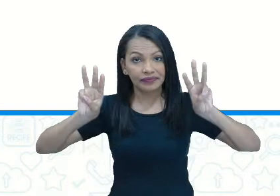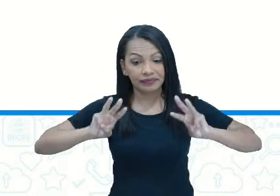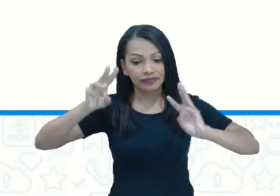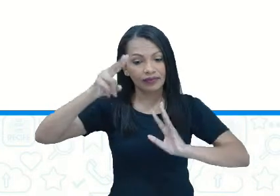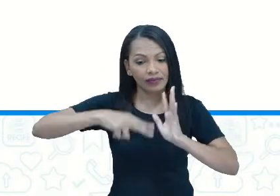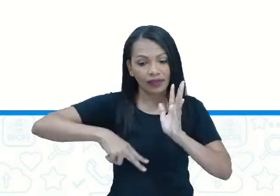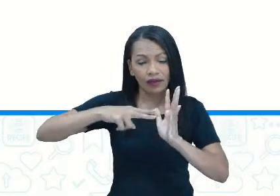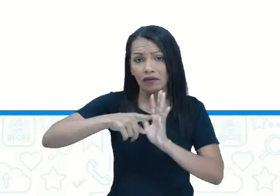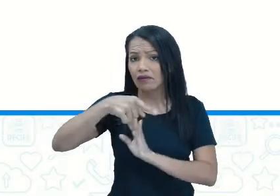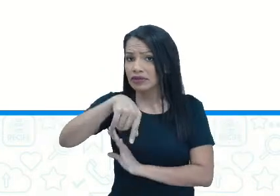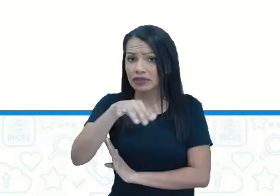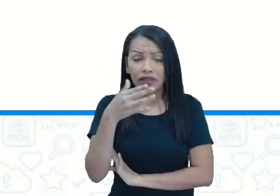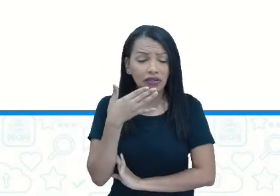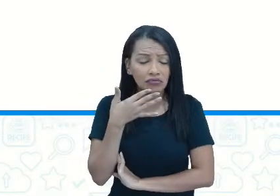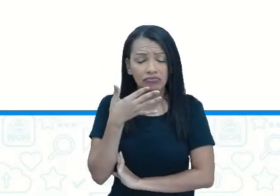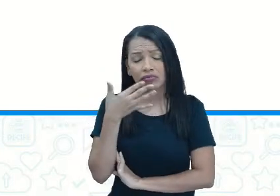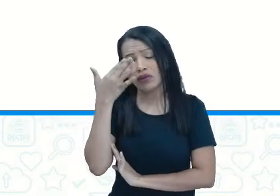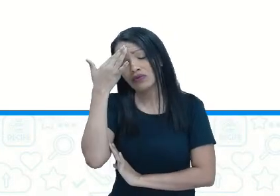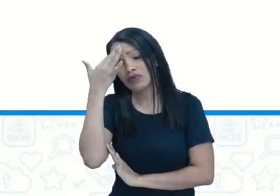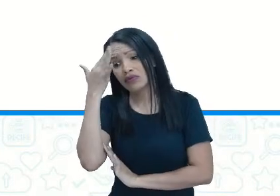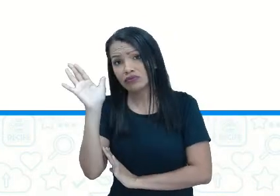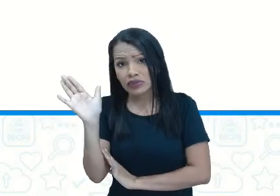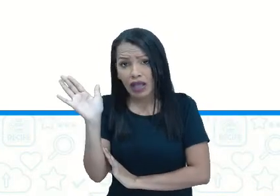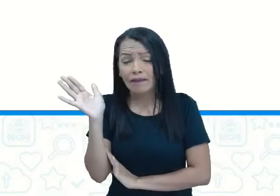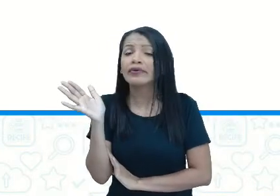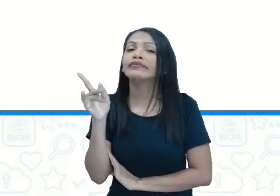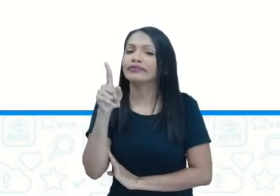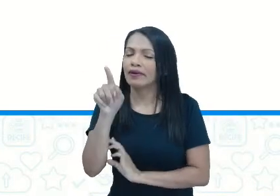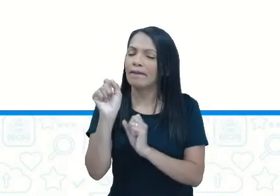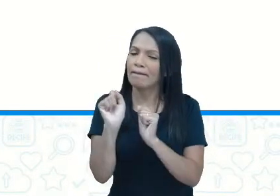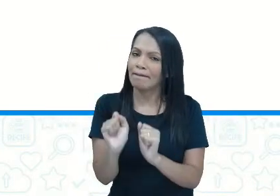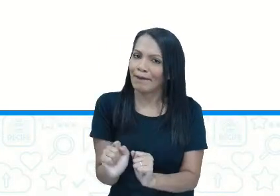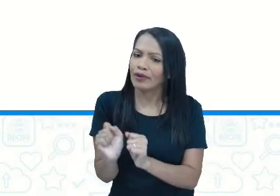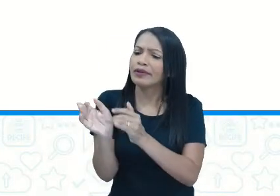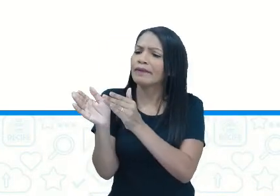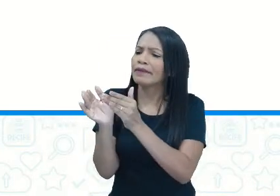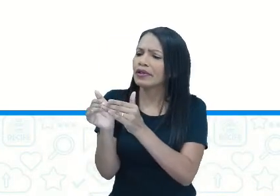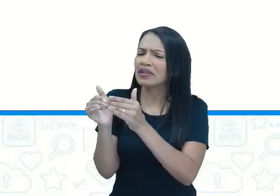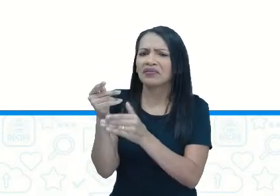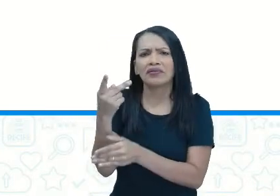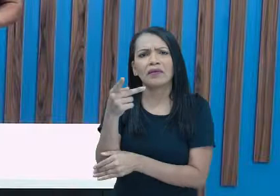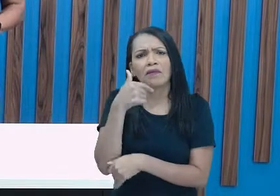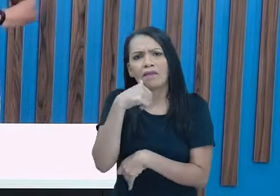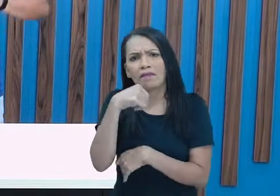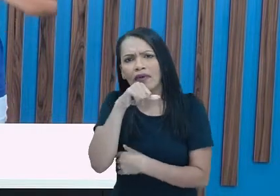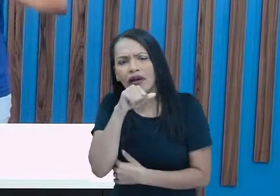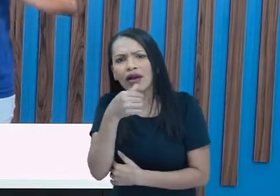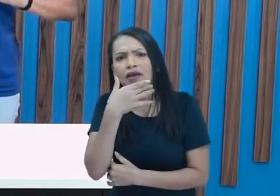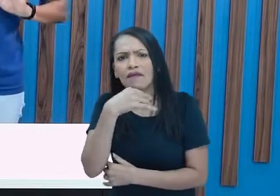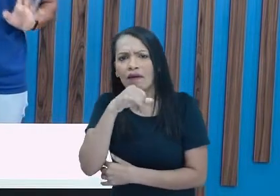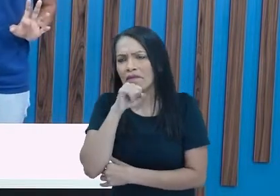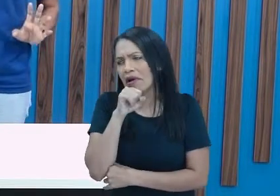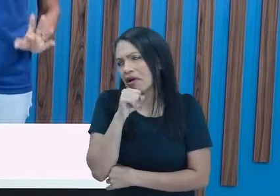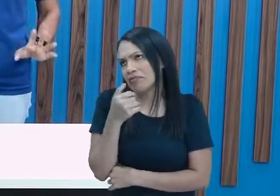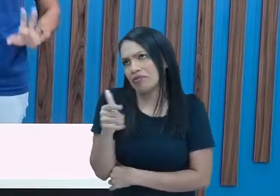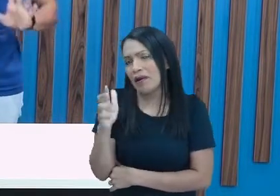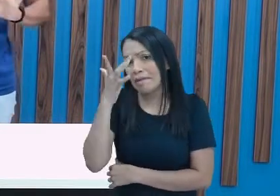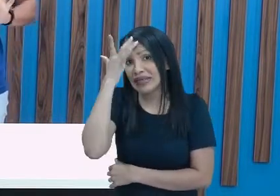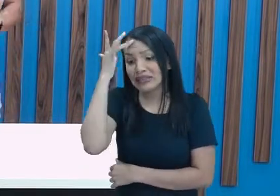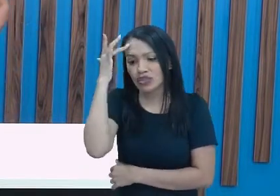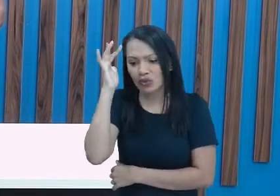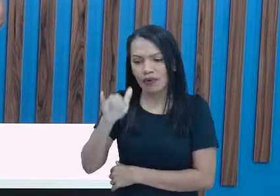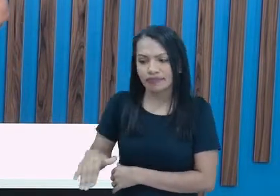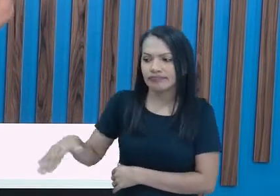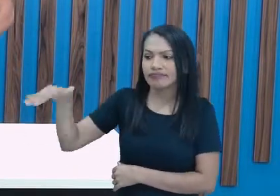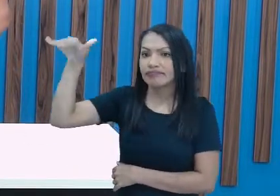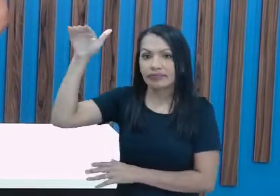ainda não tem domínio da leitura, você pode pedir a um adulto para ler para você. tá certo? Então, vamos continuar